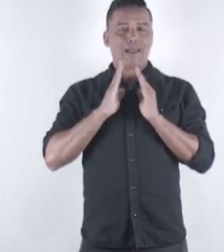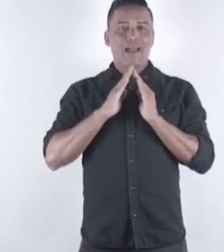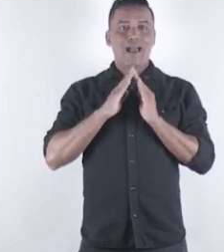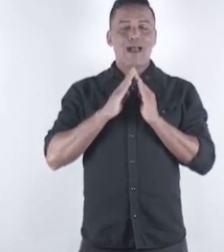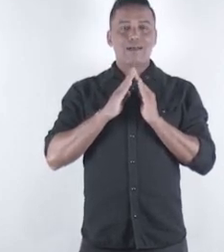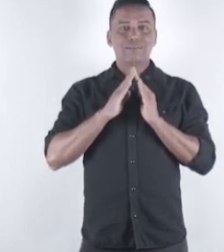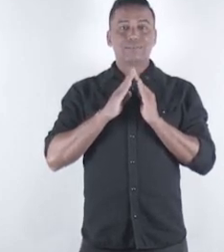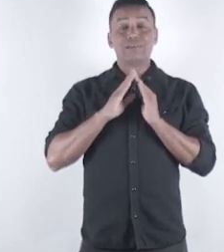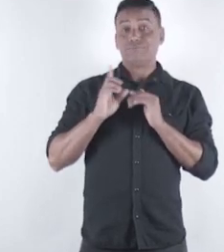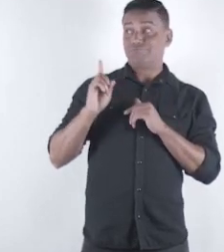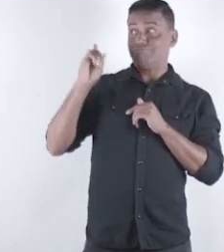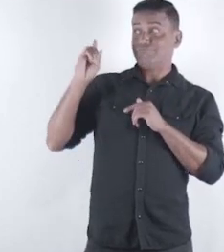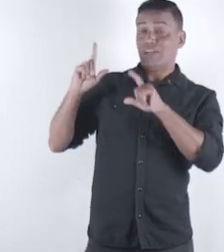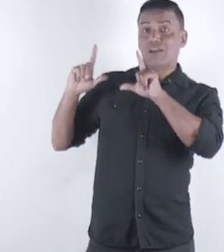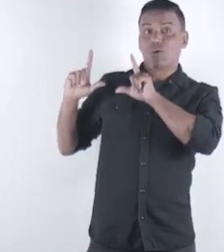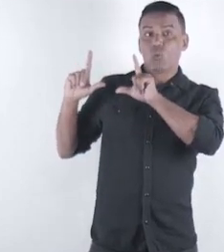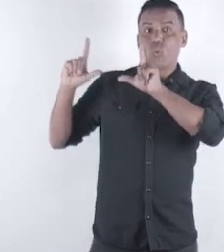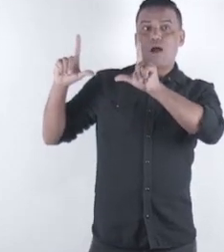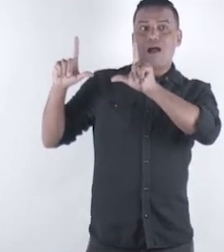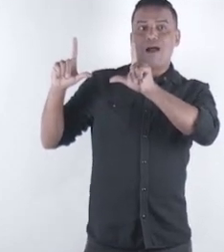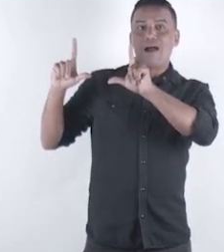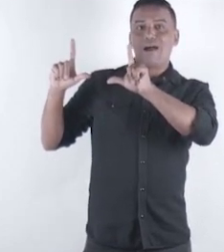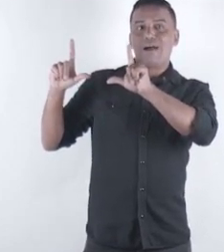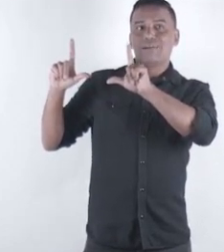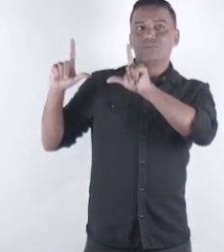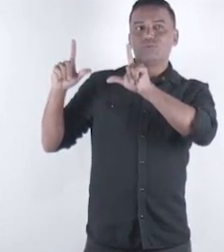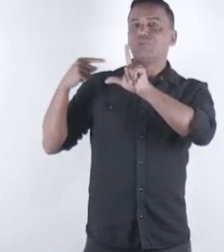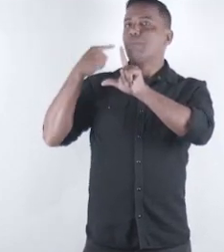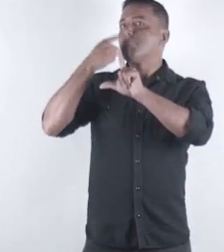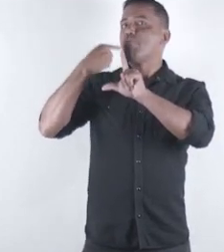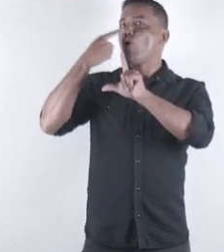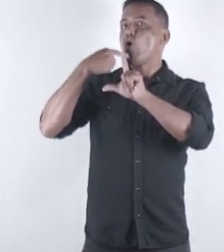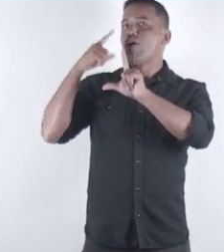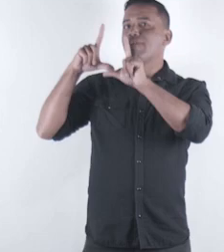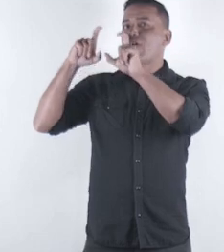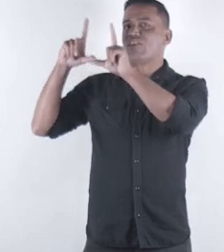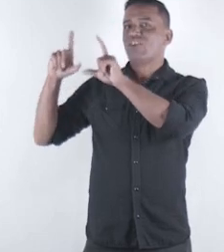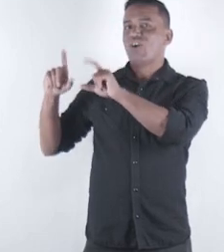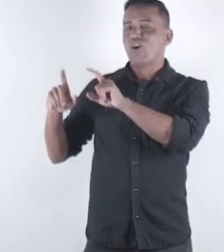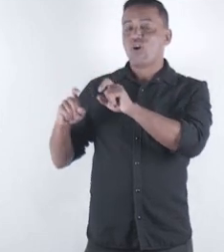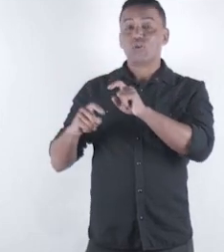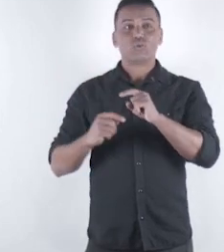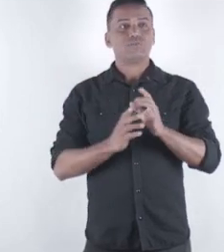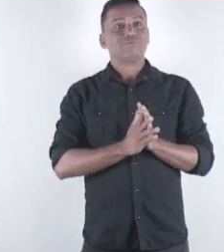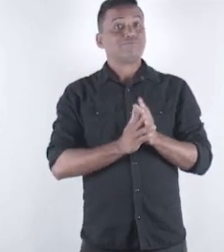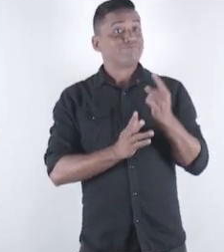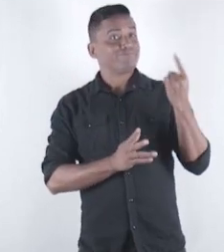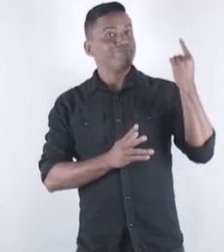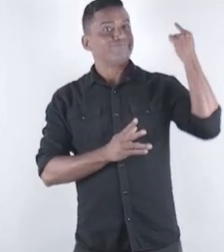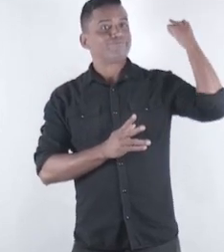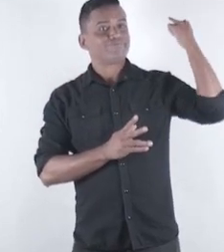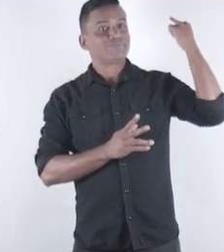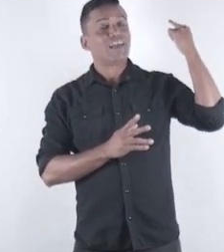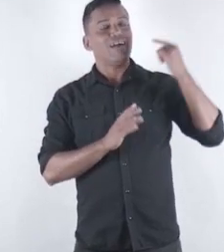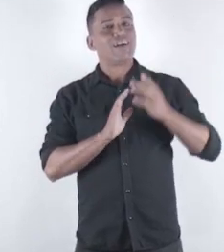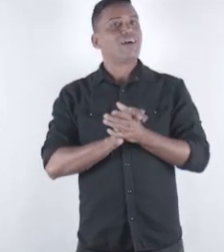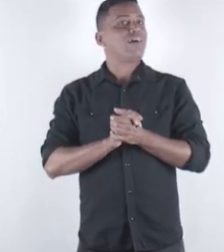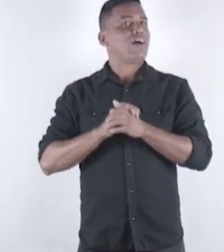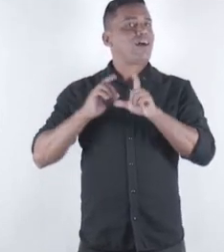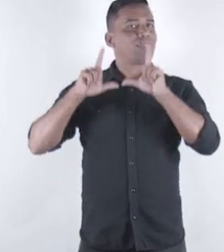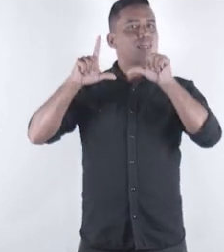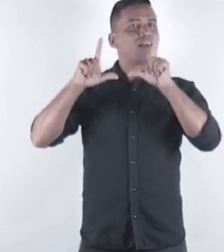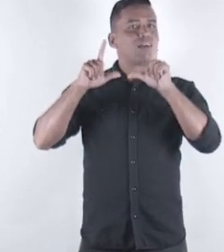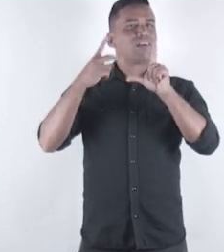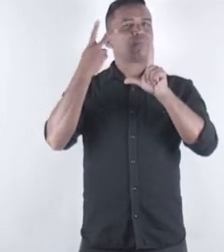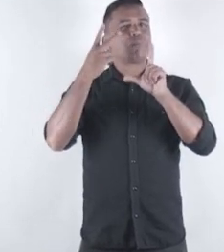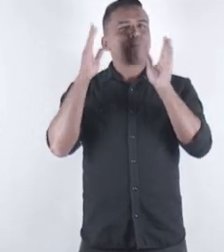minha direita tem um quadro que tem umas fotografias de umas bocas. E aqui em cima, atrás da minha cabeça,